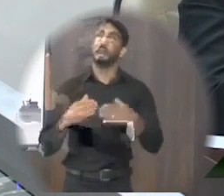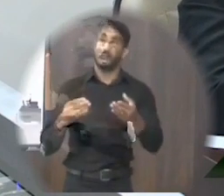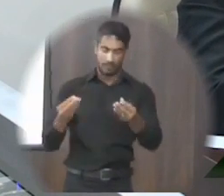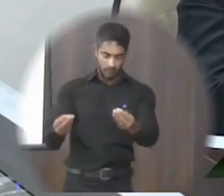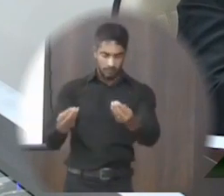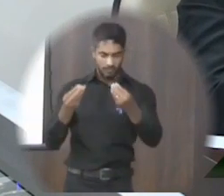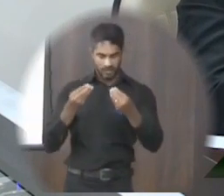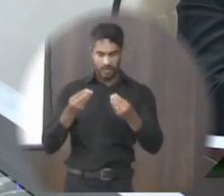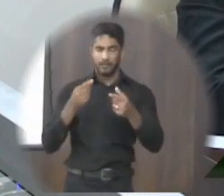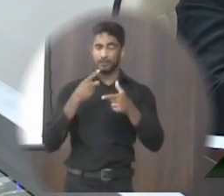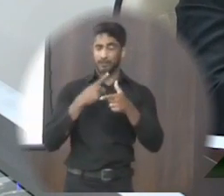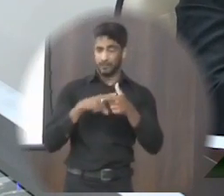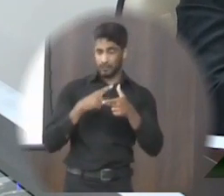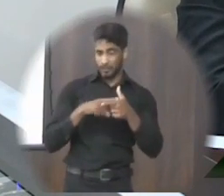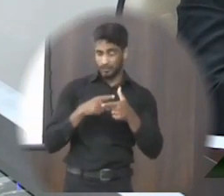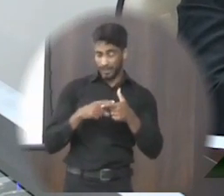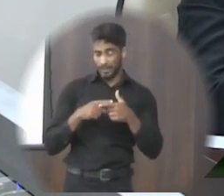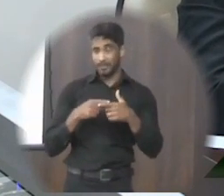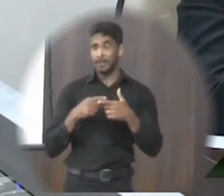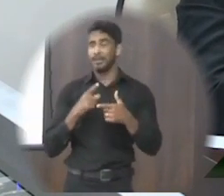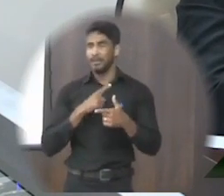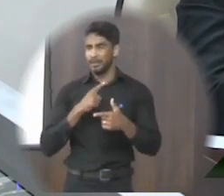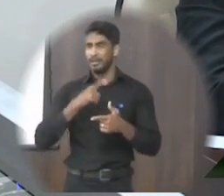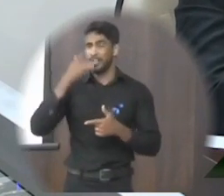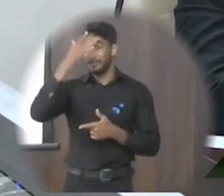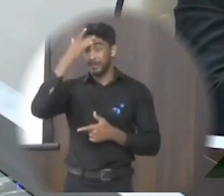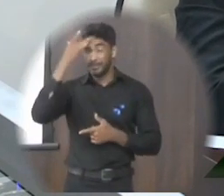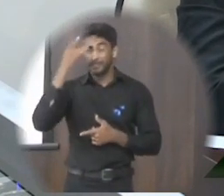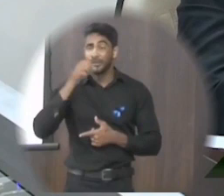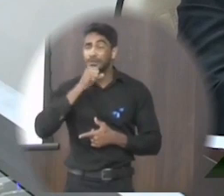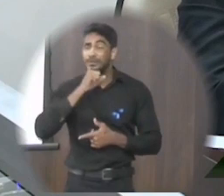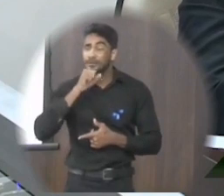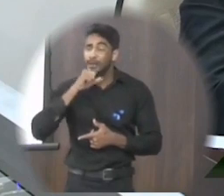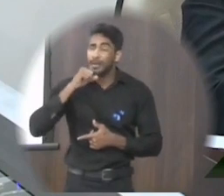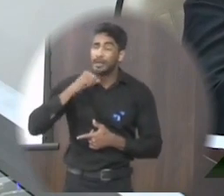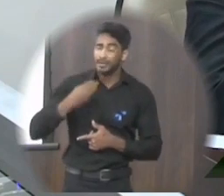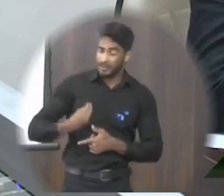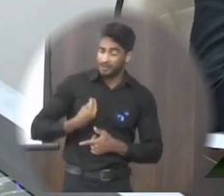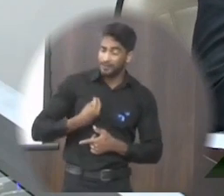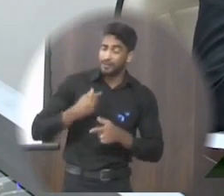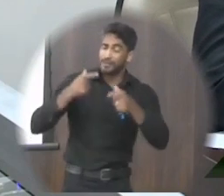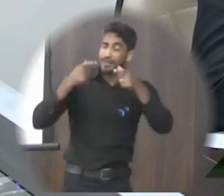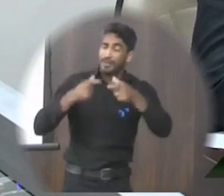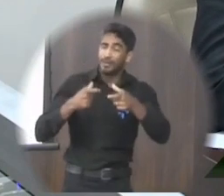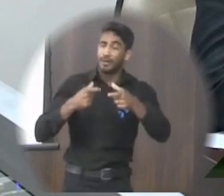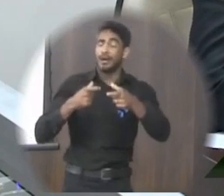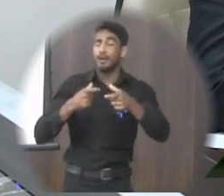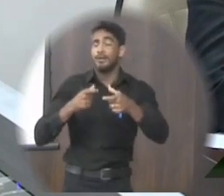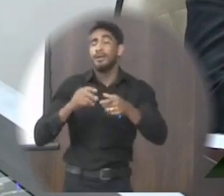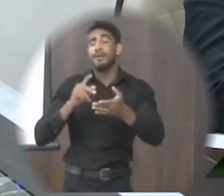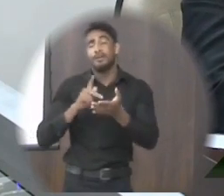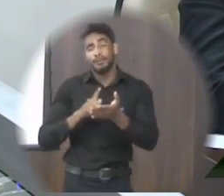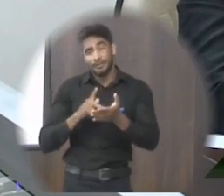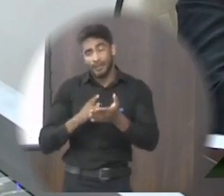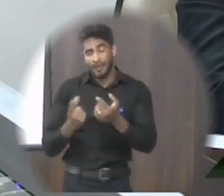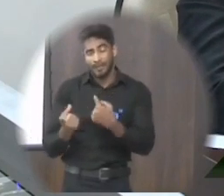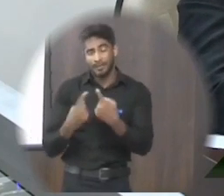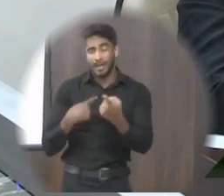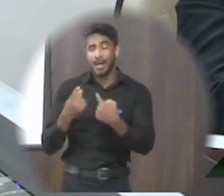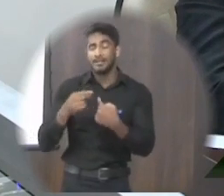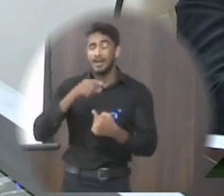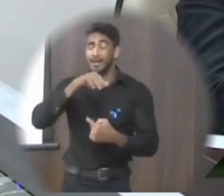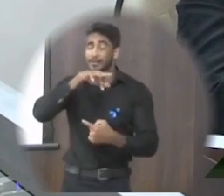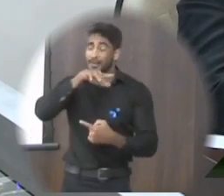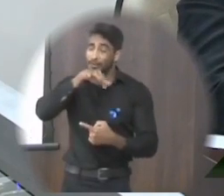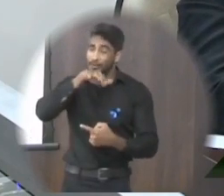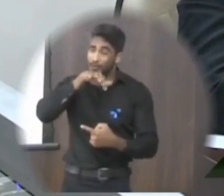mim a situação, inclusive, que assim, tem pessoas idosas que moram naquela região e, sinceramente, a estrada está numa situação